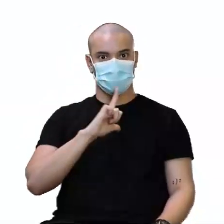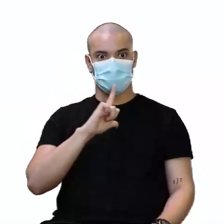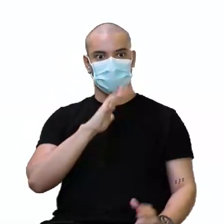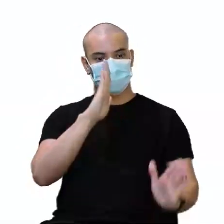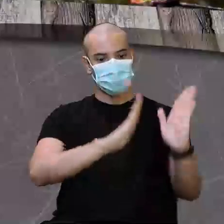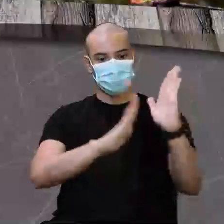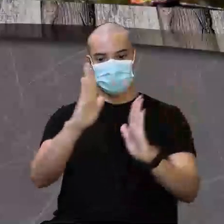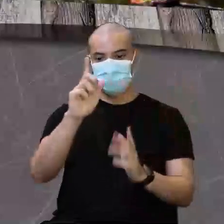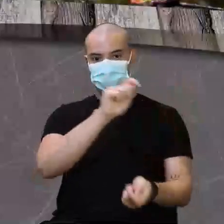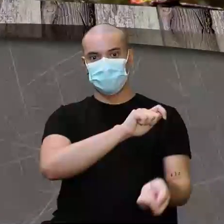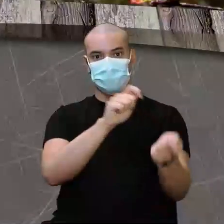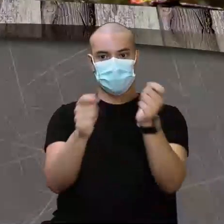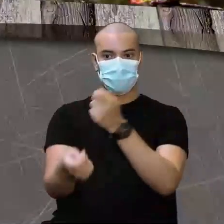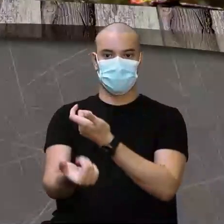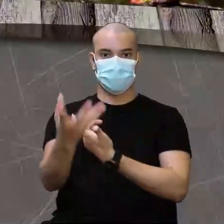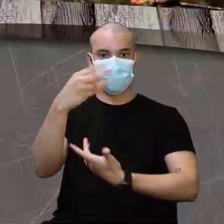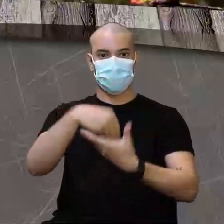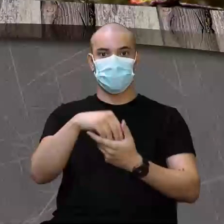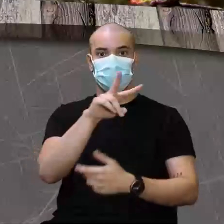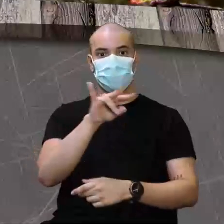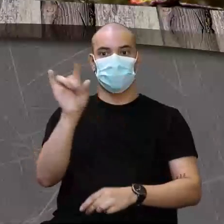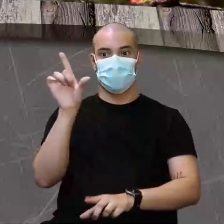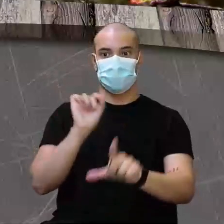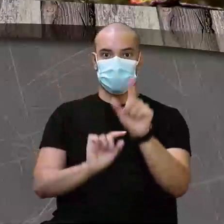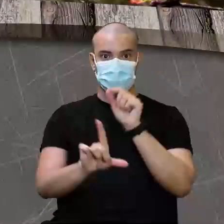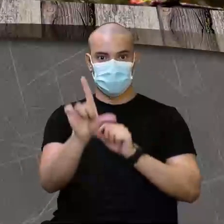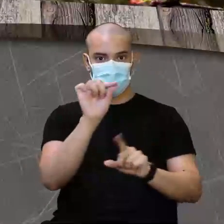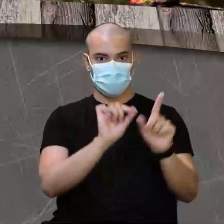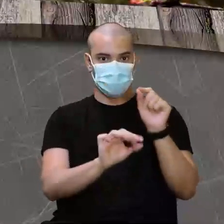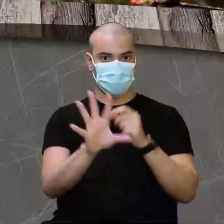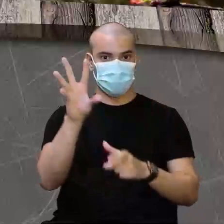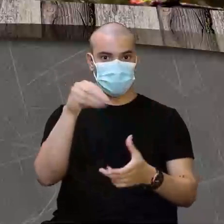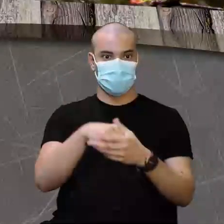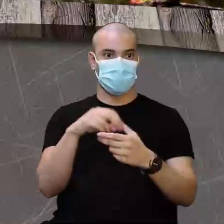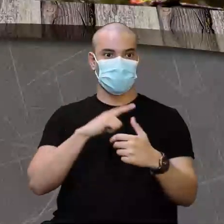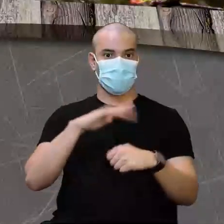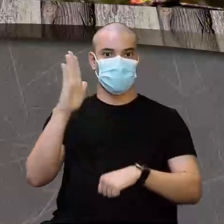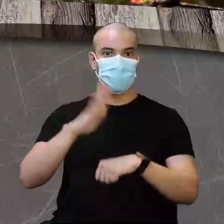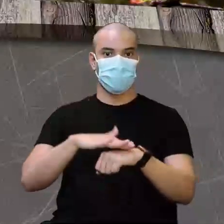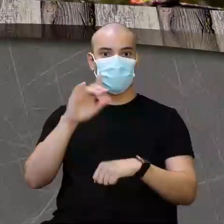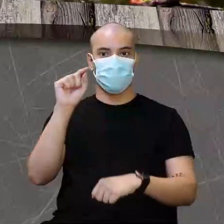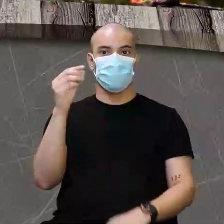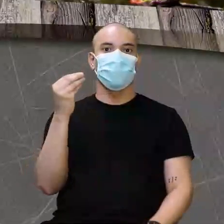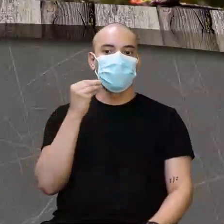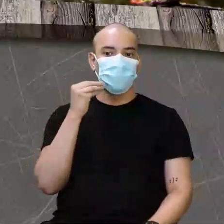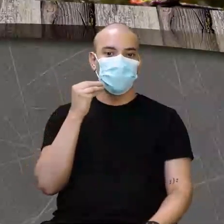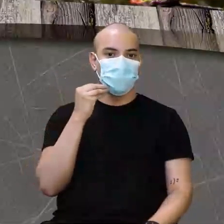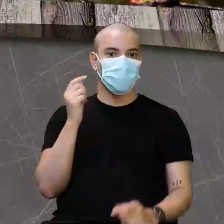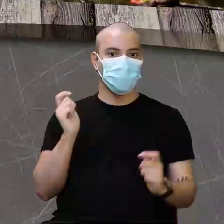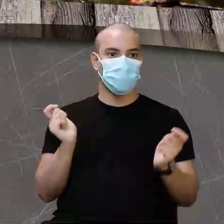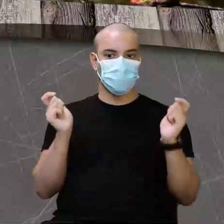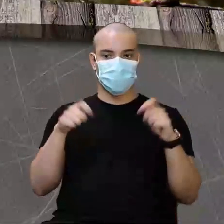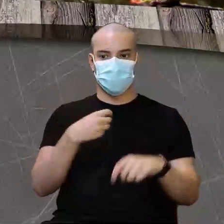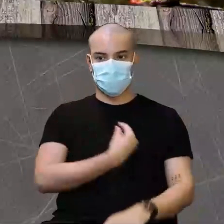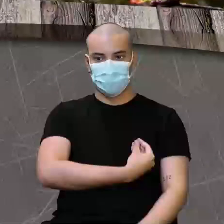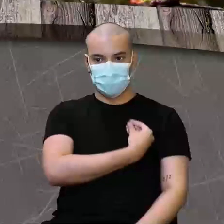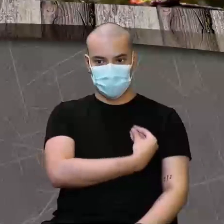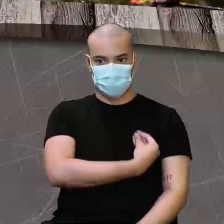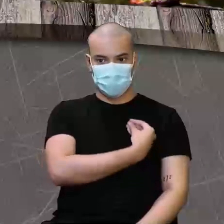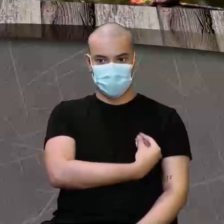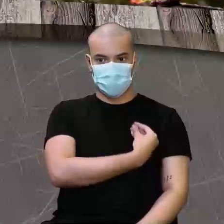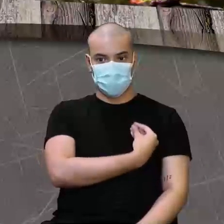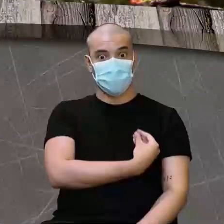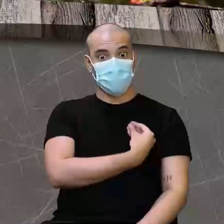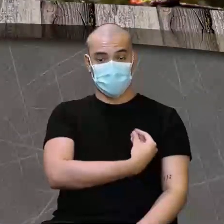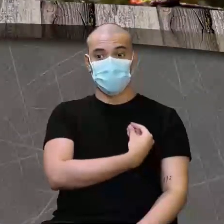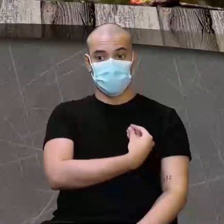processo adaptativo vai selecionar aqueles organismos que têm maior chance de